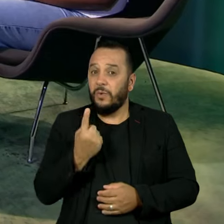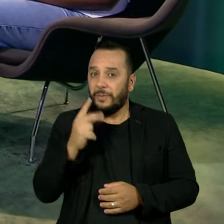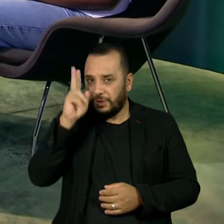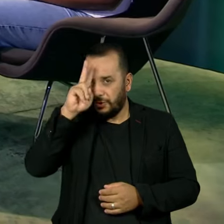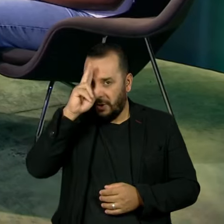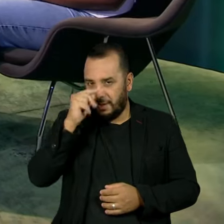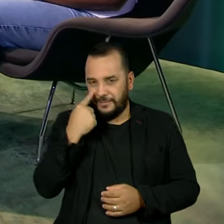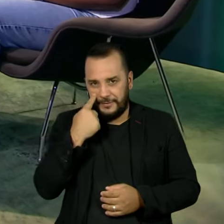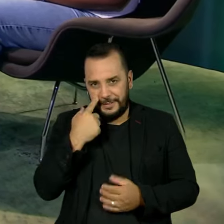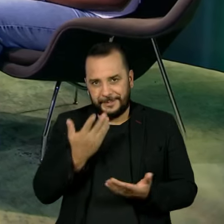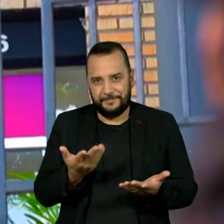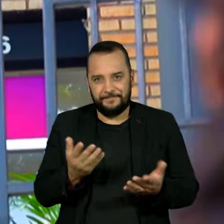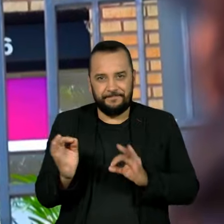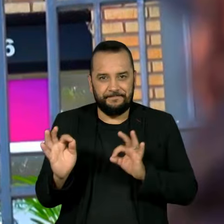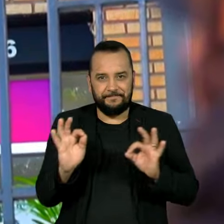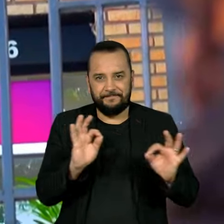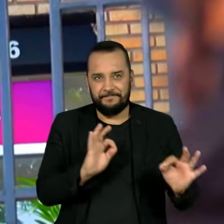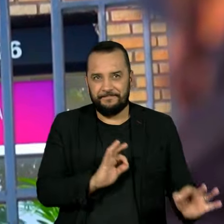lá.